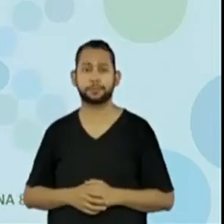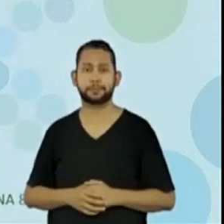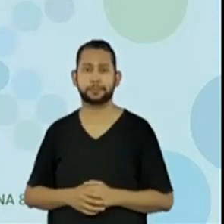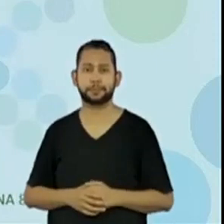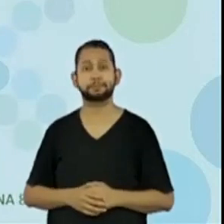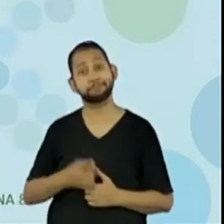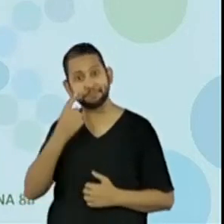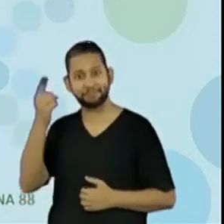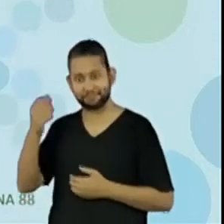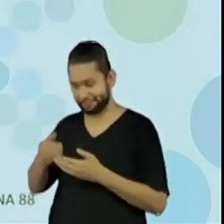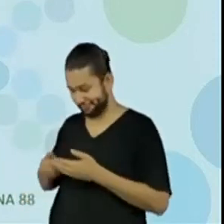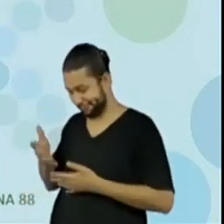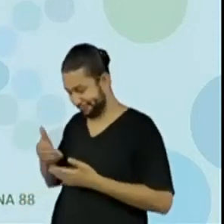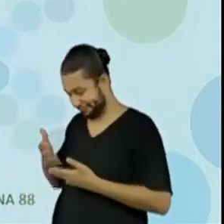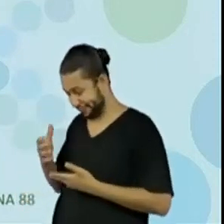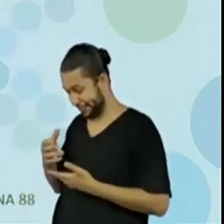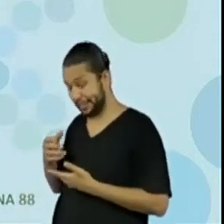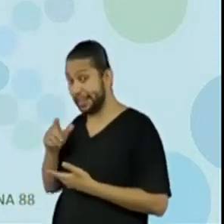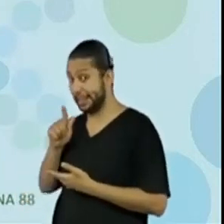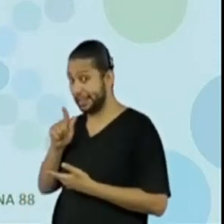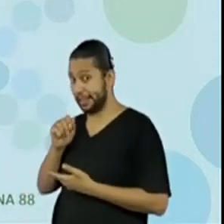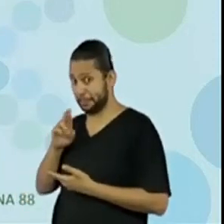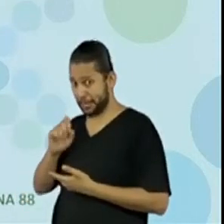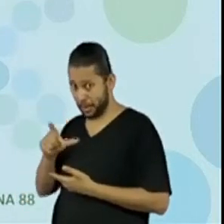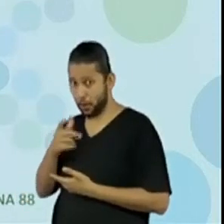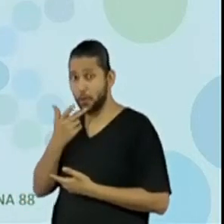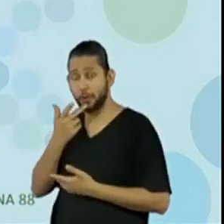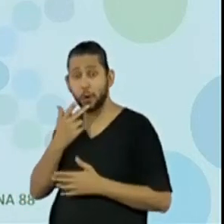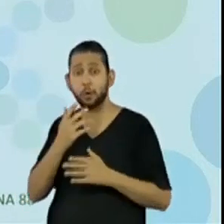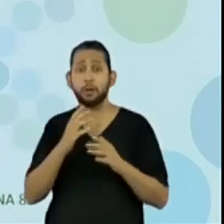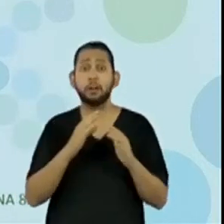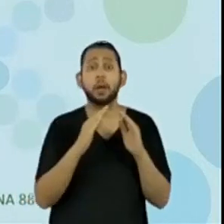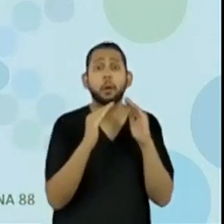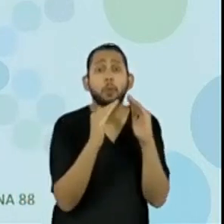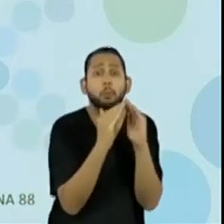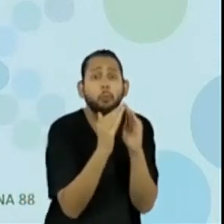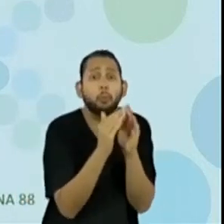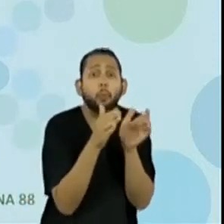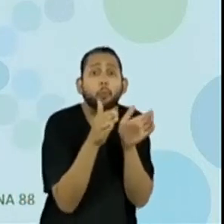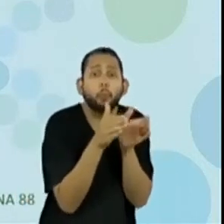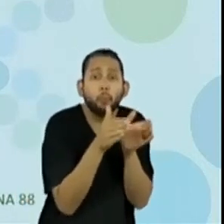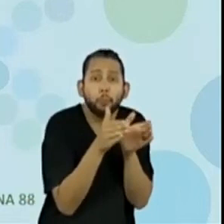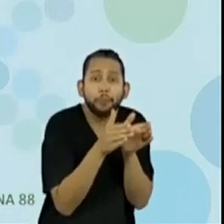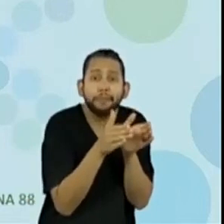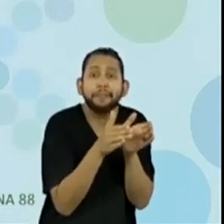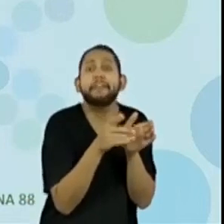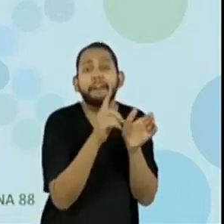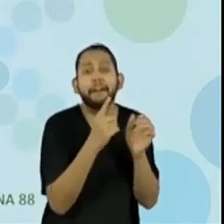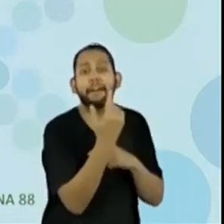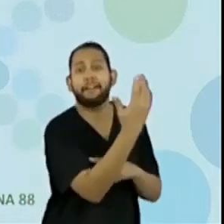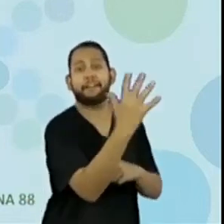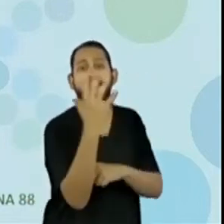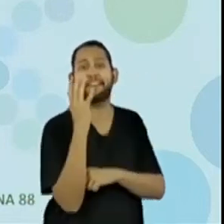Olha só, o Gabriel disse aqui numa casinha no interior da mata. Muito bem.